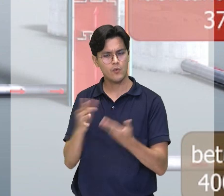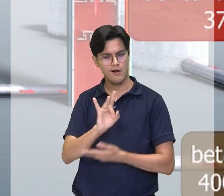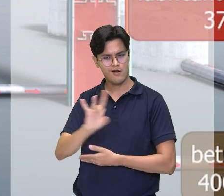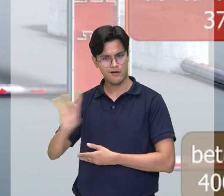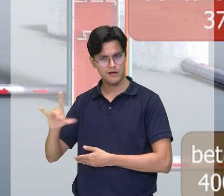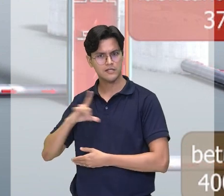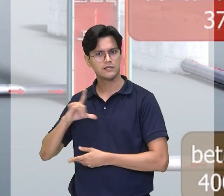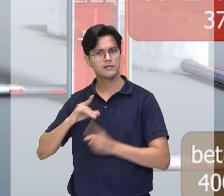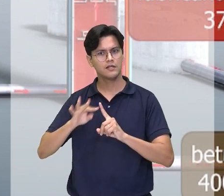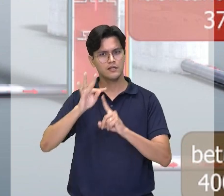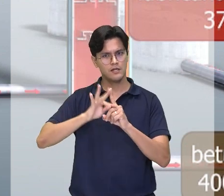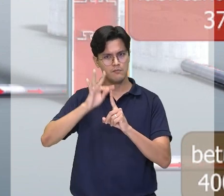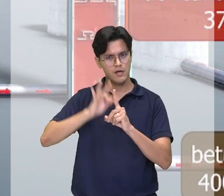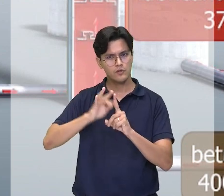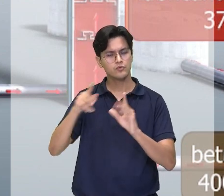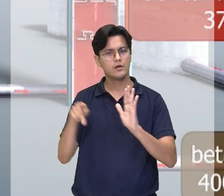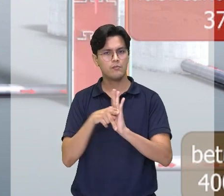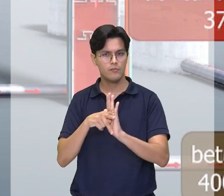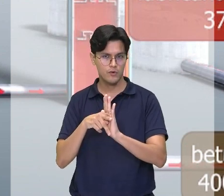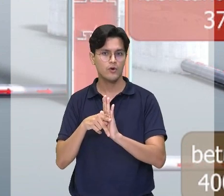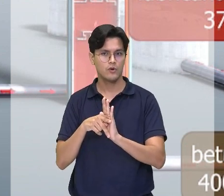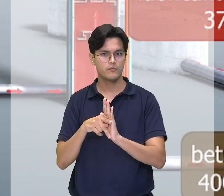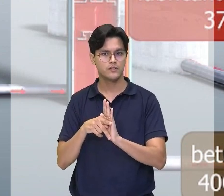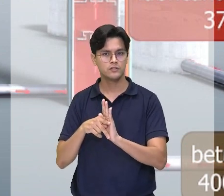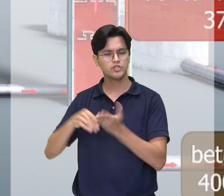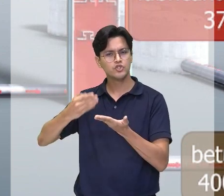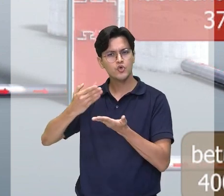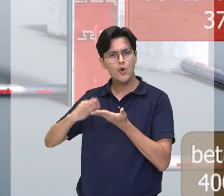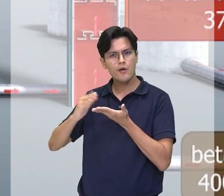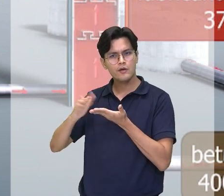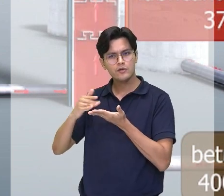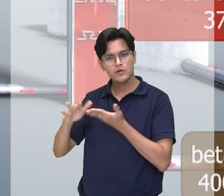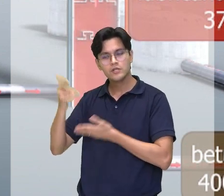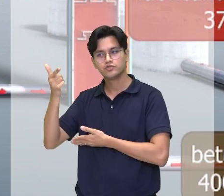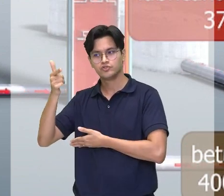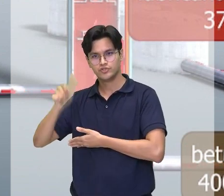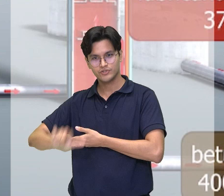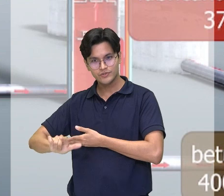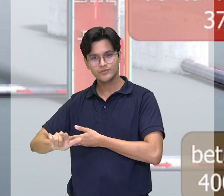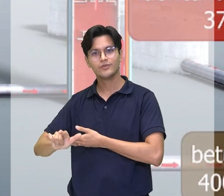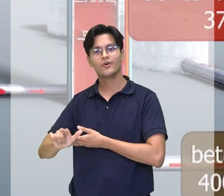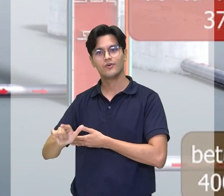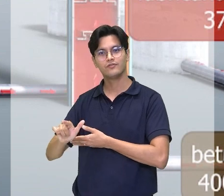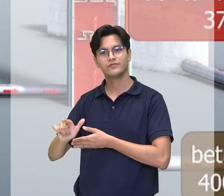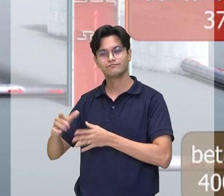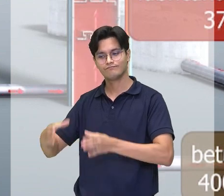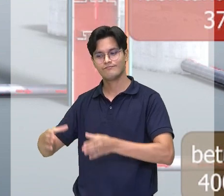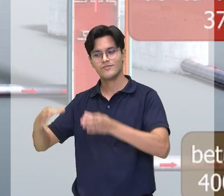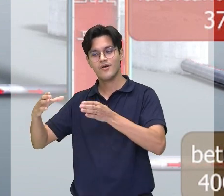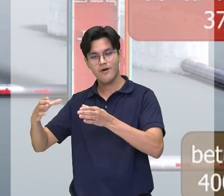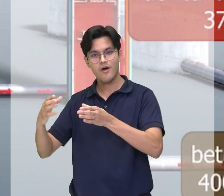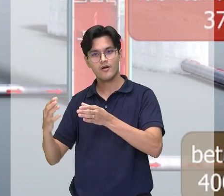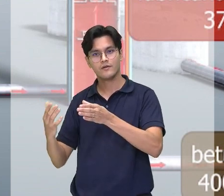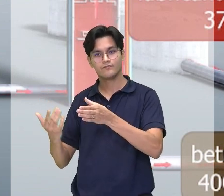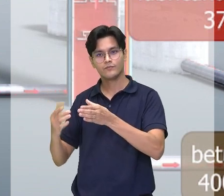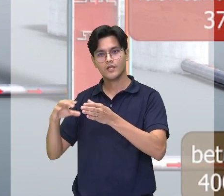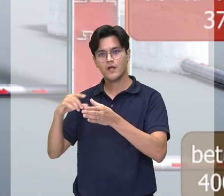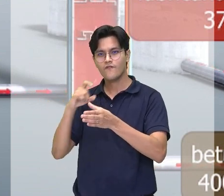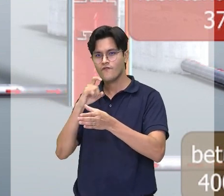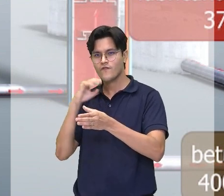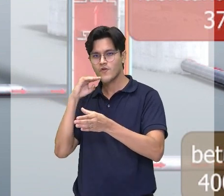Maxud, vai passar novamente por outro forno tubular